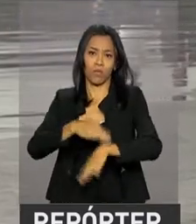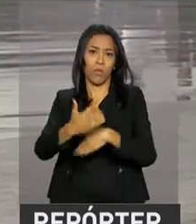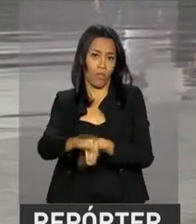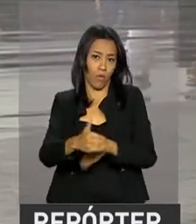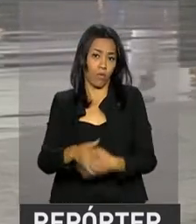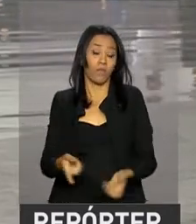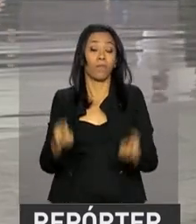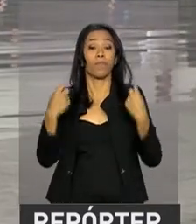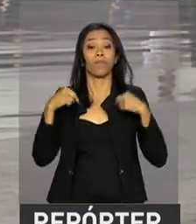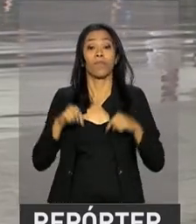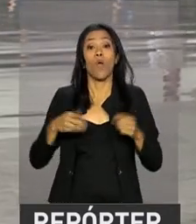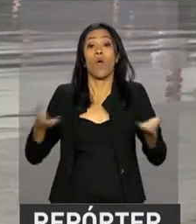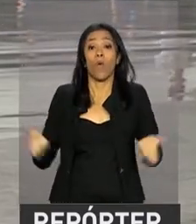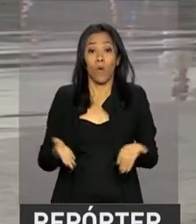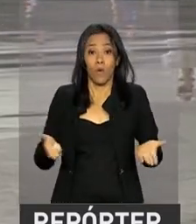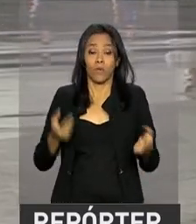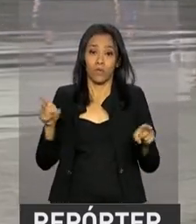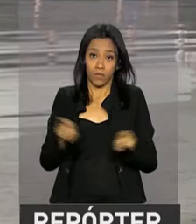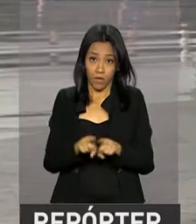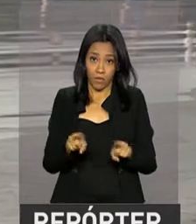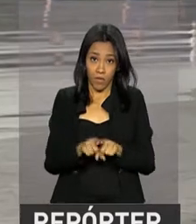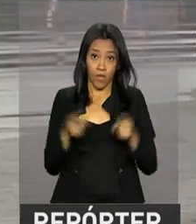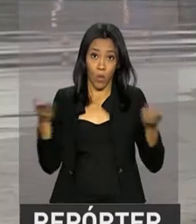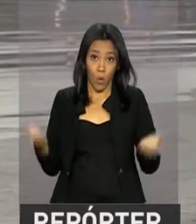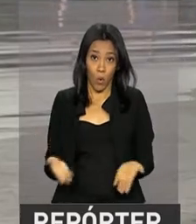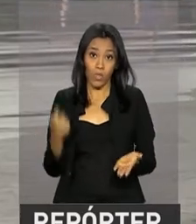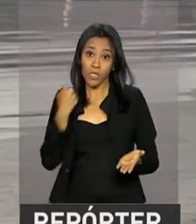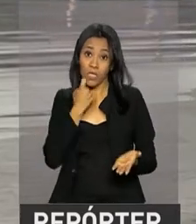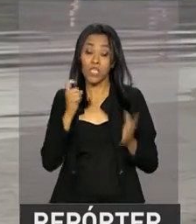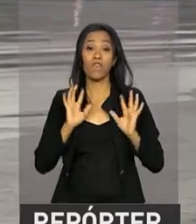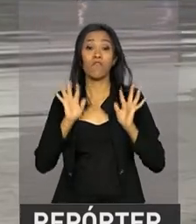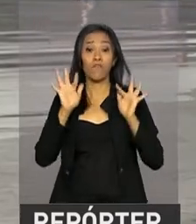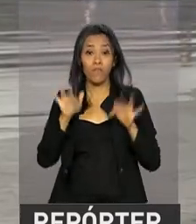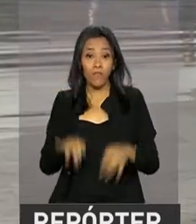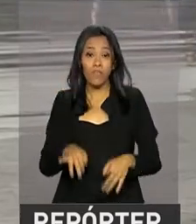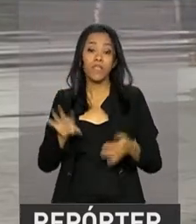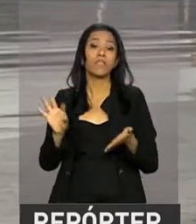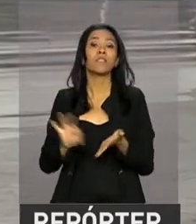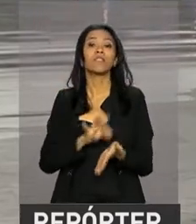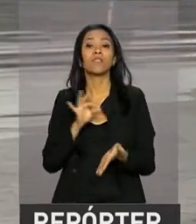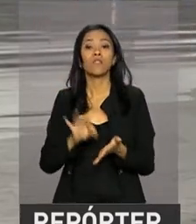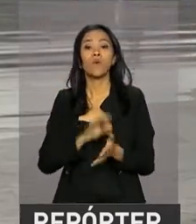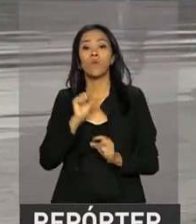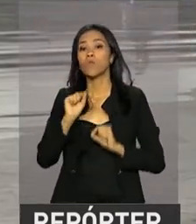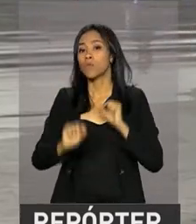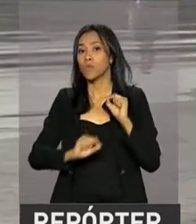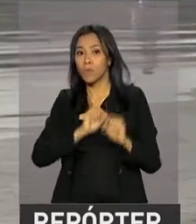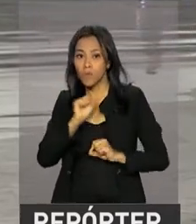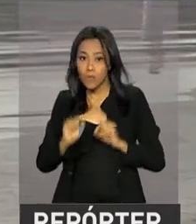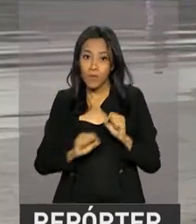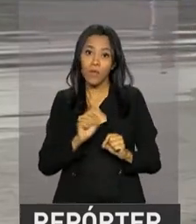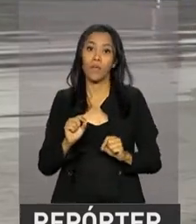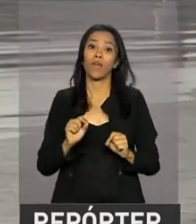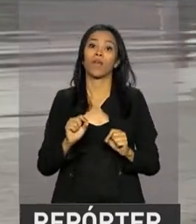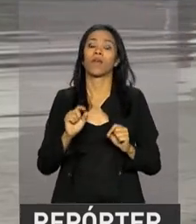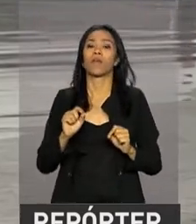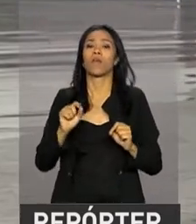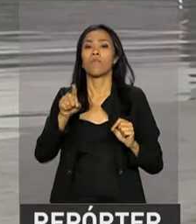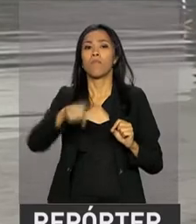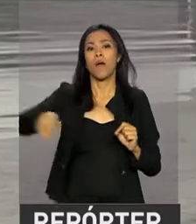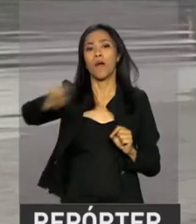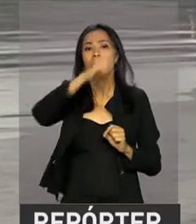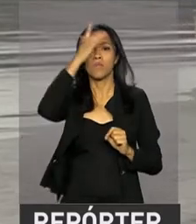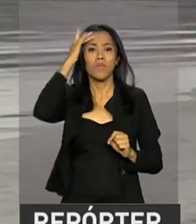também está essa é ou esta sexta feira é o prazo final das inscrições para o exame nacional do ensino médio para as pessoas